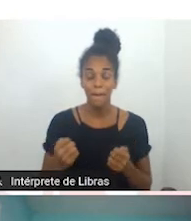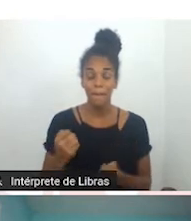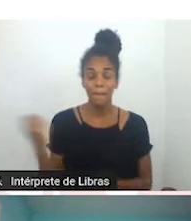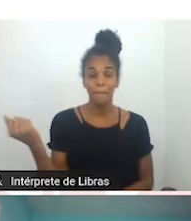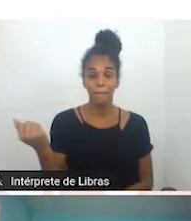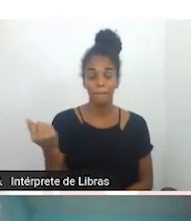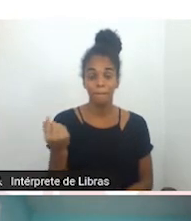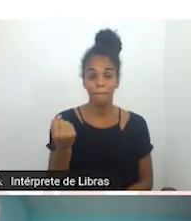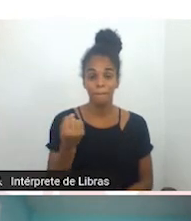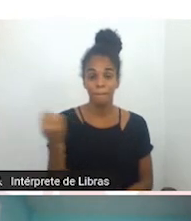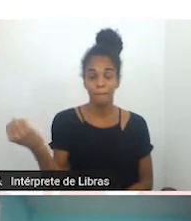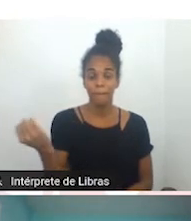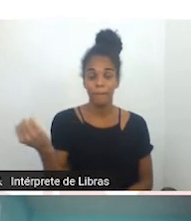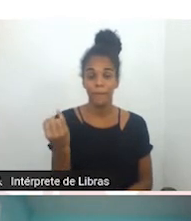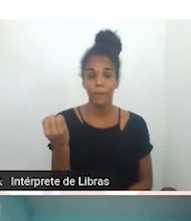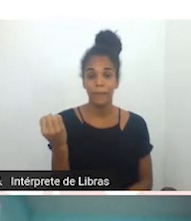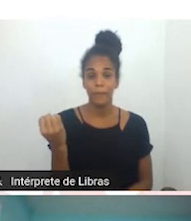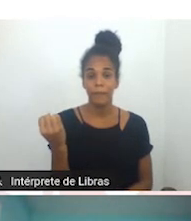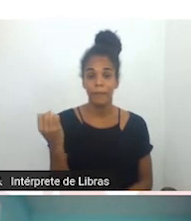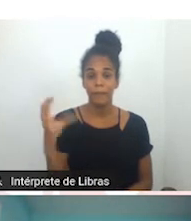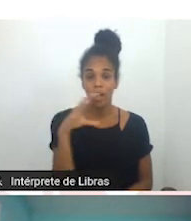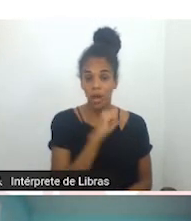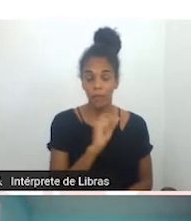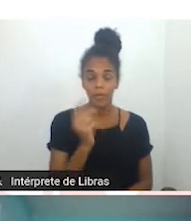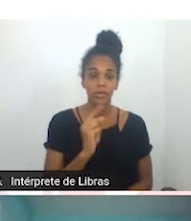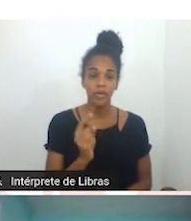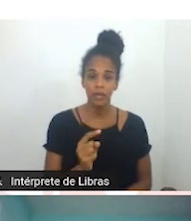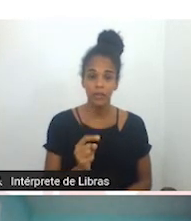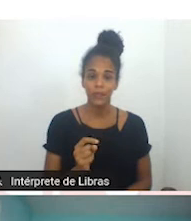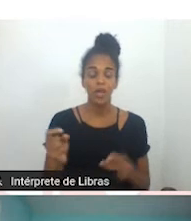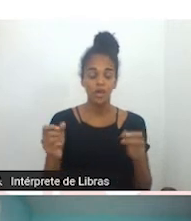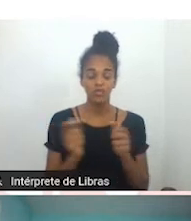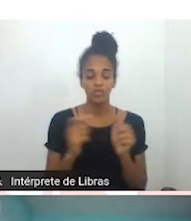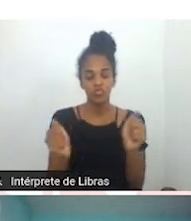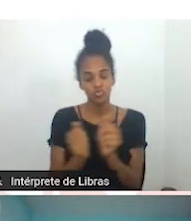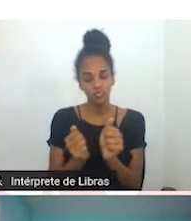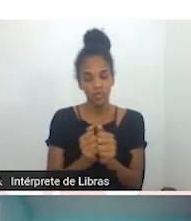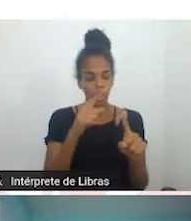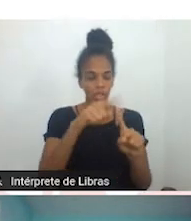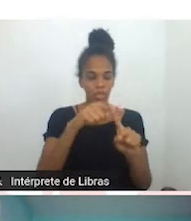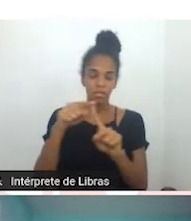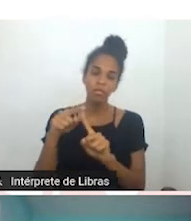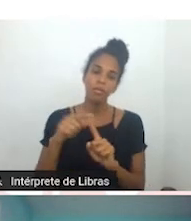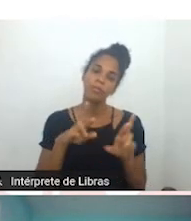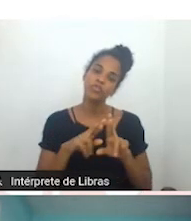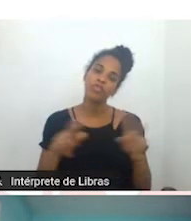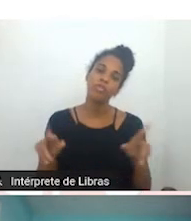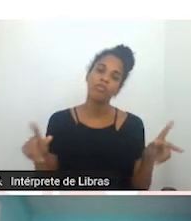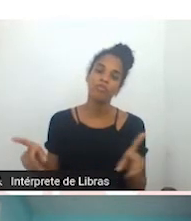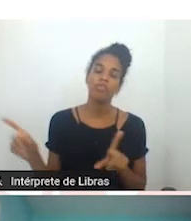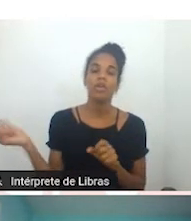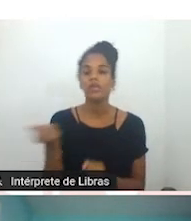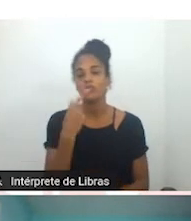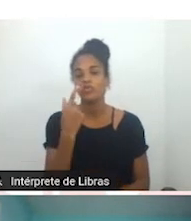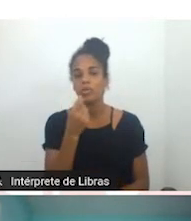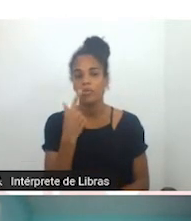paciente tiver um esforço respiratório importante, a gente pode fazer epinefrina e até mesmo proceder com intubação precoce, porque